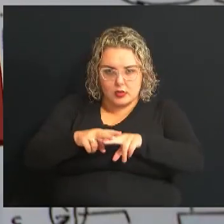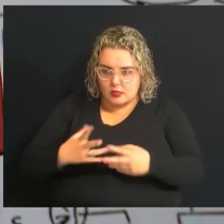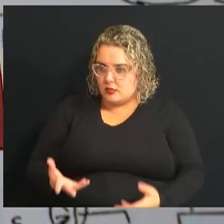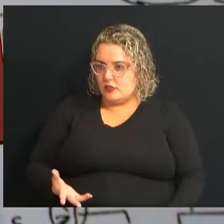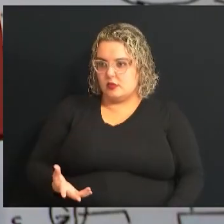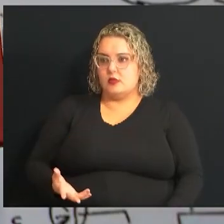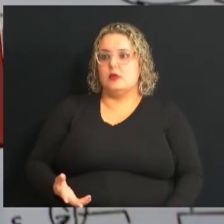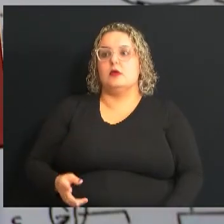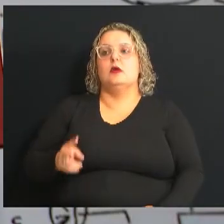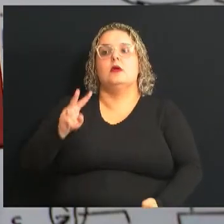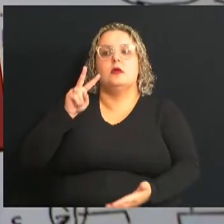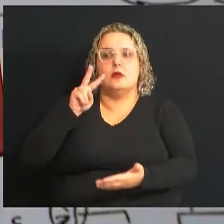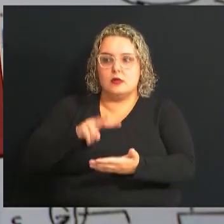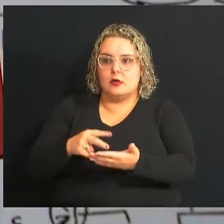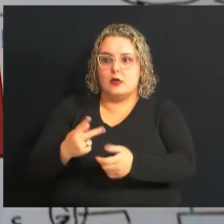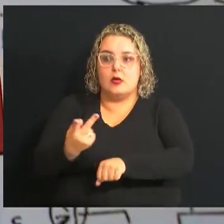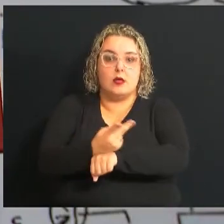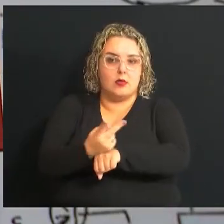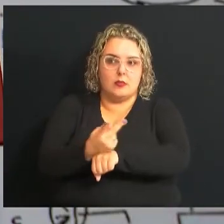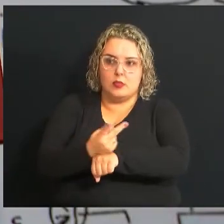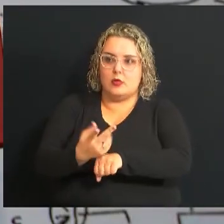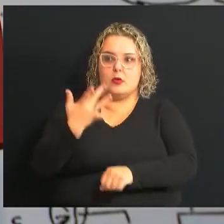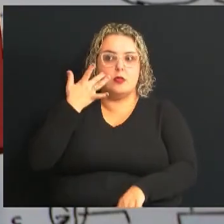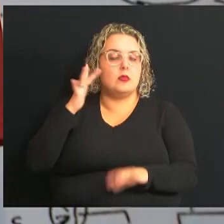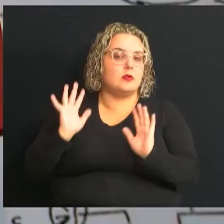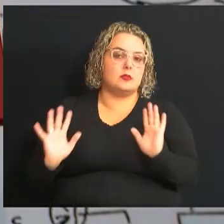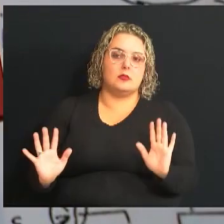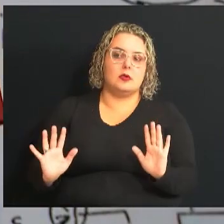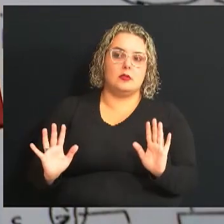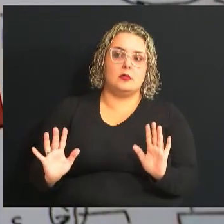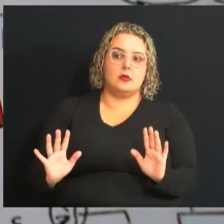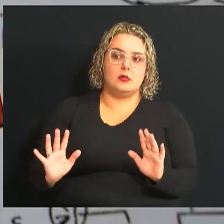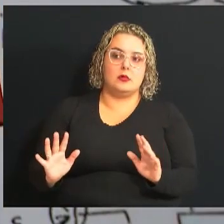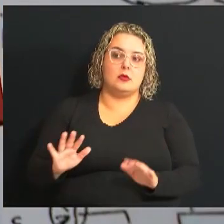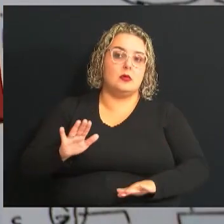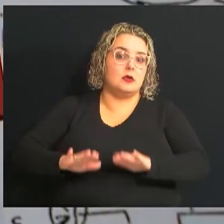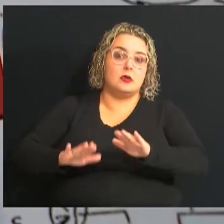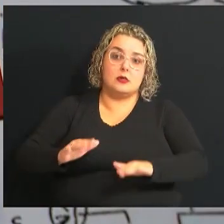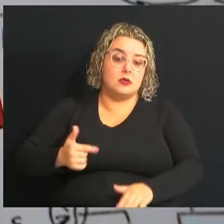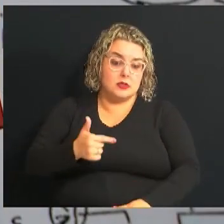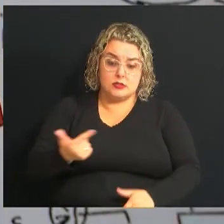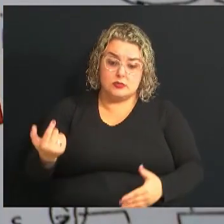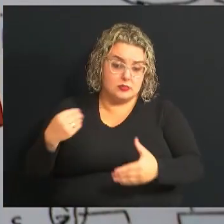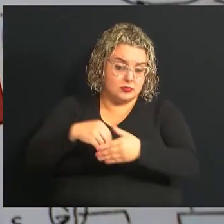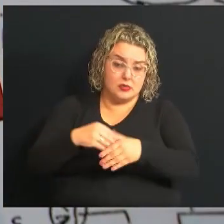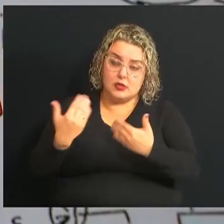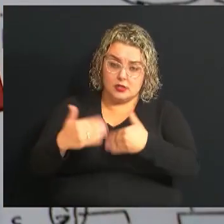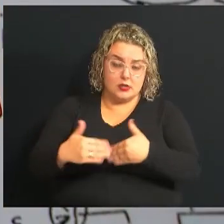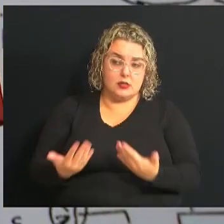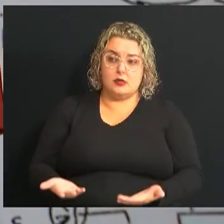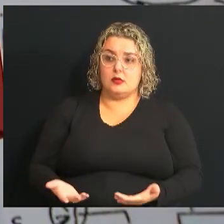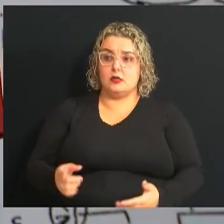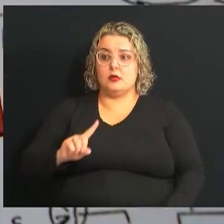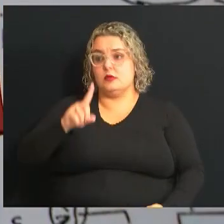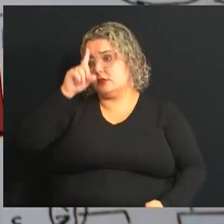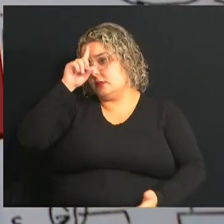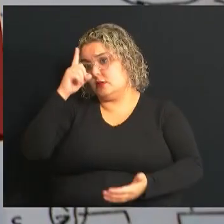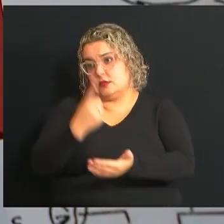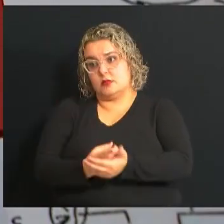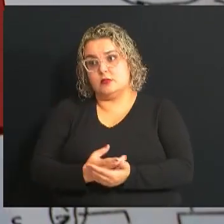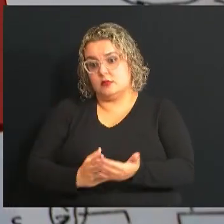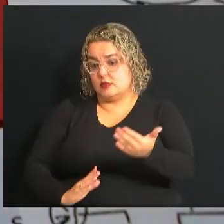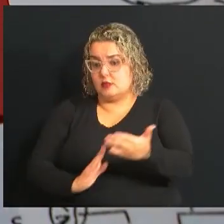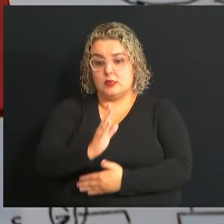pega para caçar alguma coisa que ele não sabe. E essa coisa talvez nem caia, e não seja determinante para ele passar ou